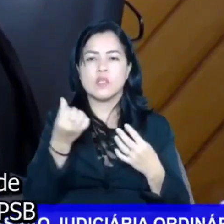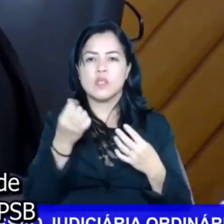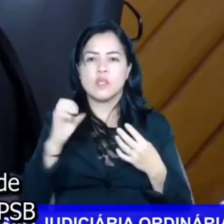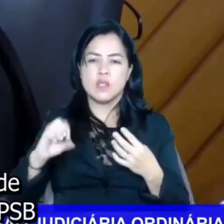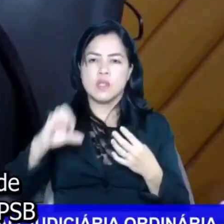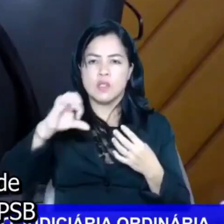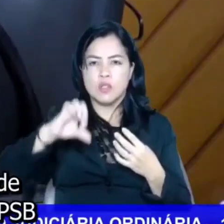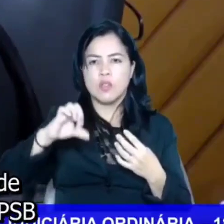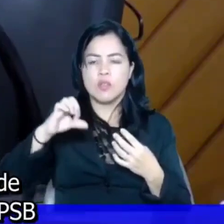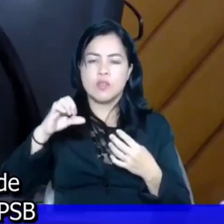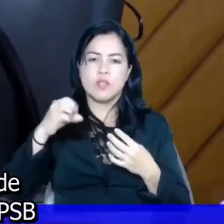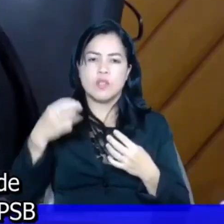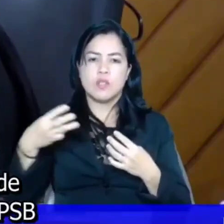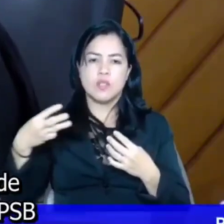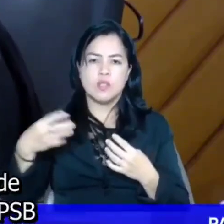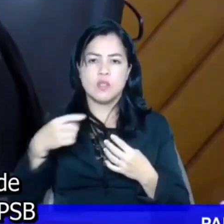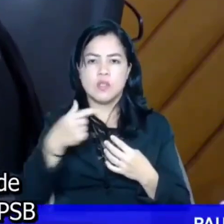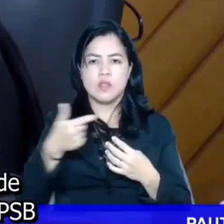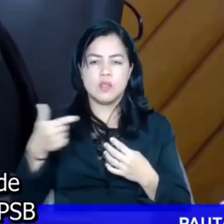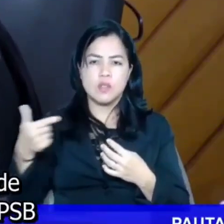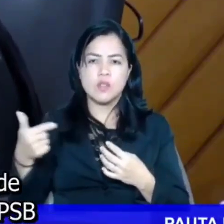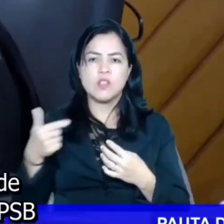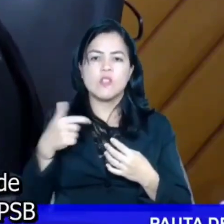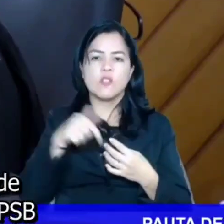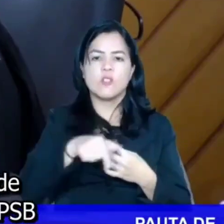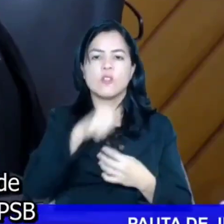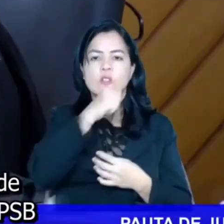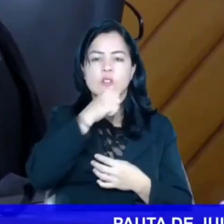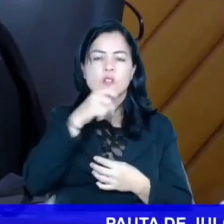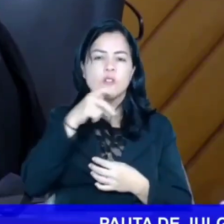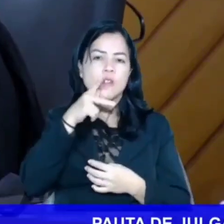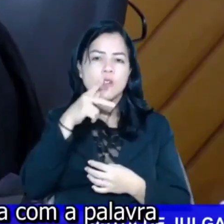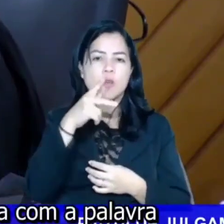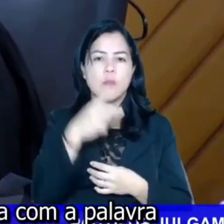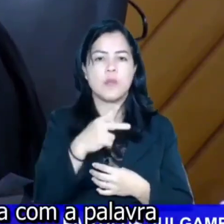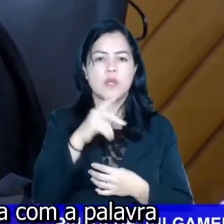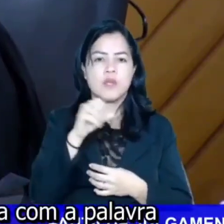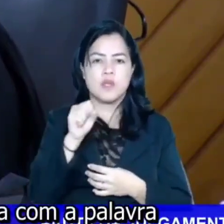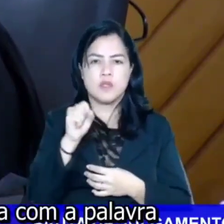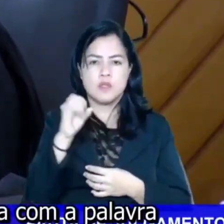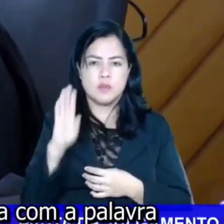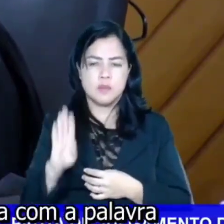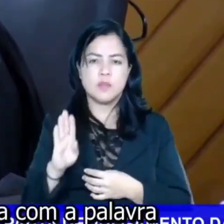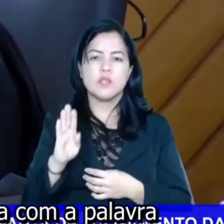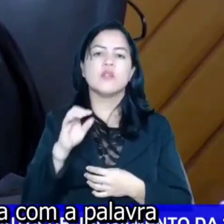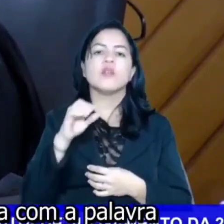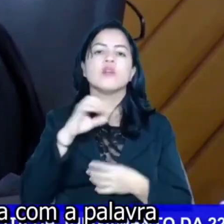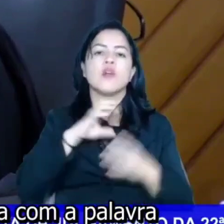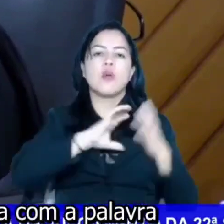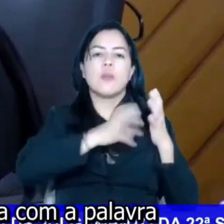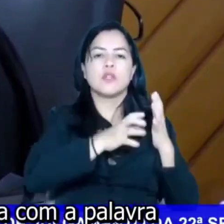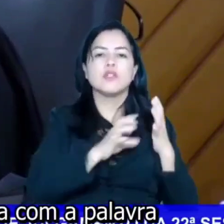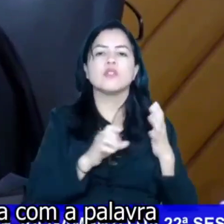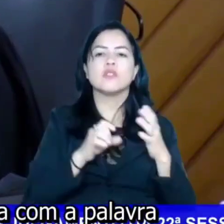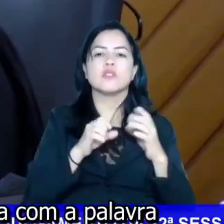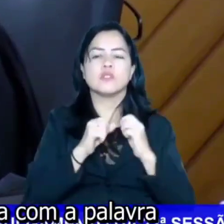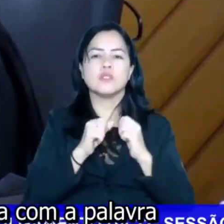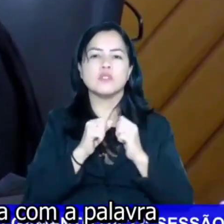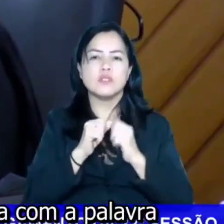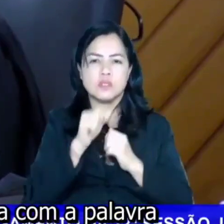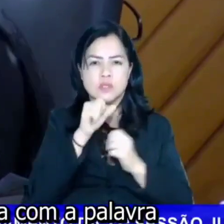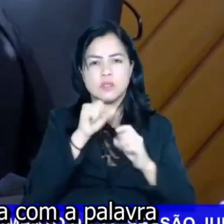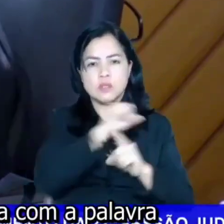06933 de 2022. Origem Macapá. O interessado é o PSB, Partido Socialista Brasileiro, e João Alberto